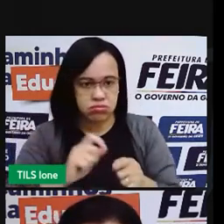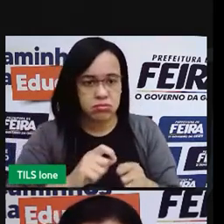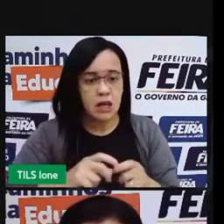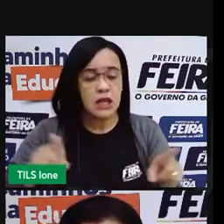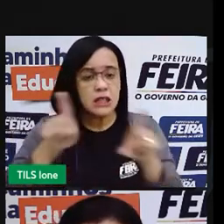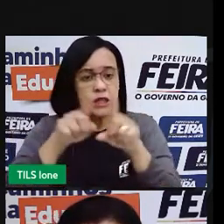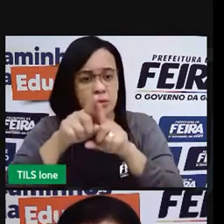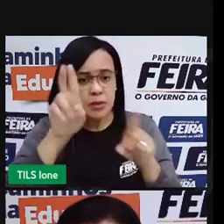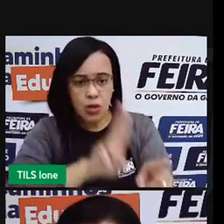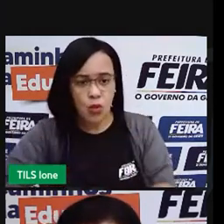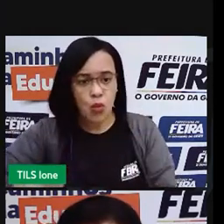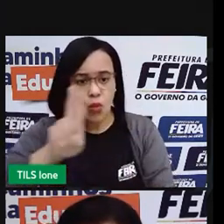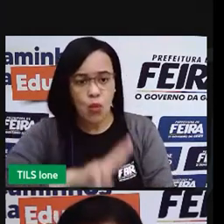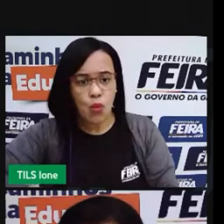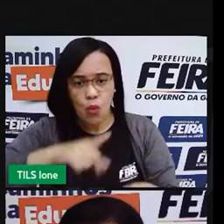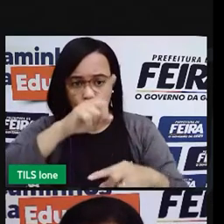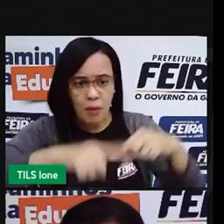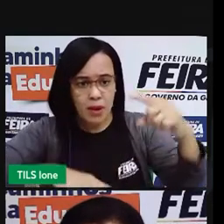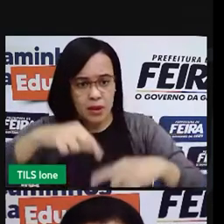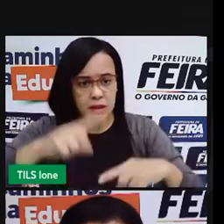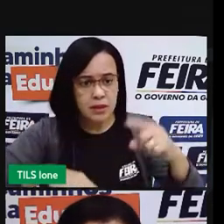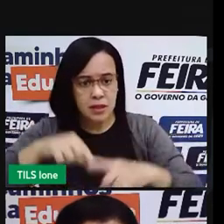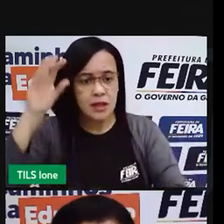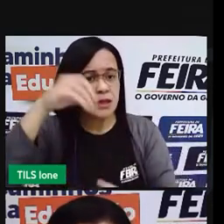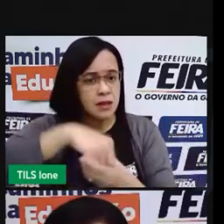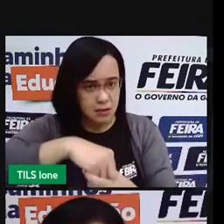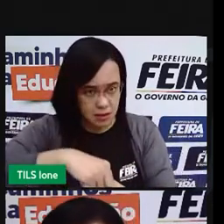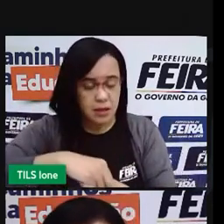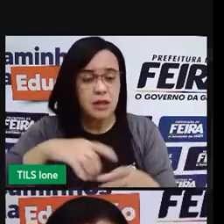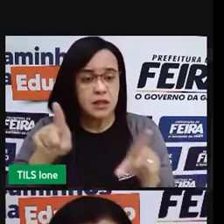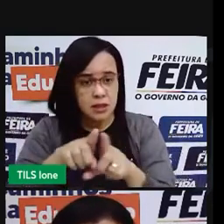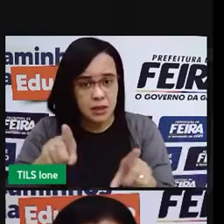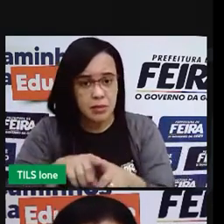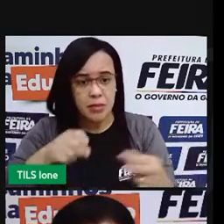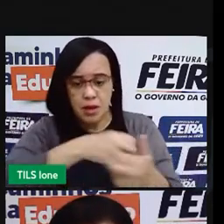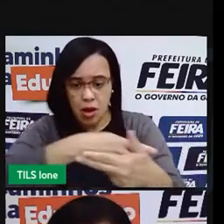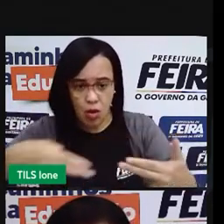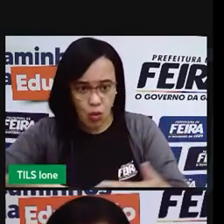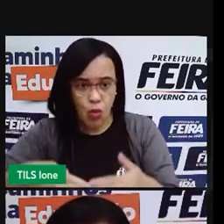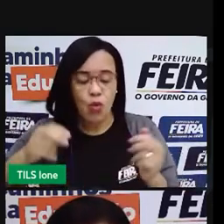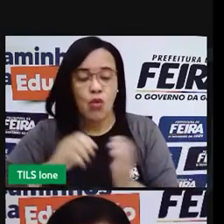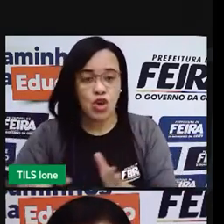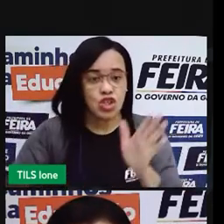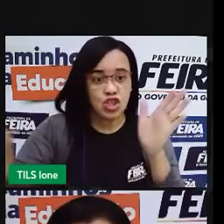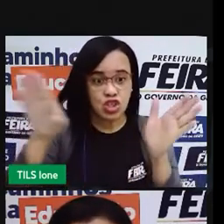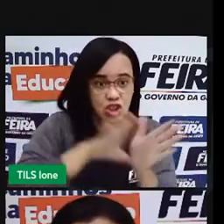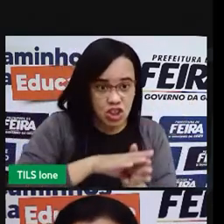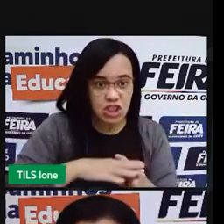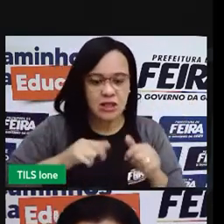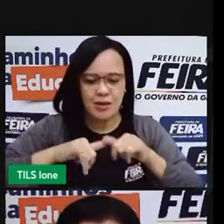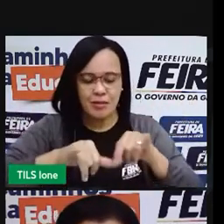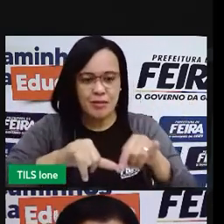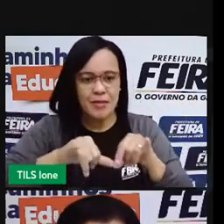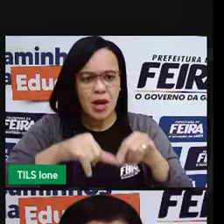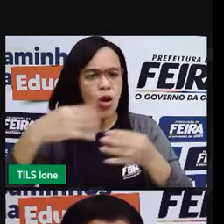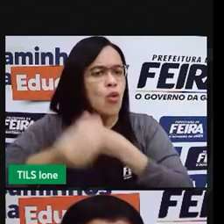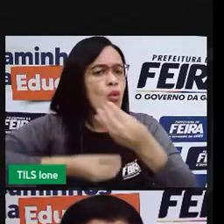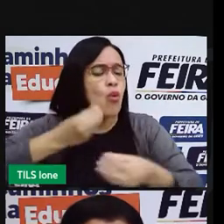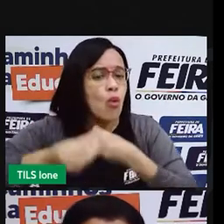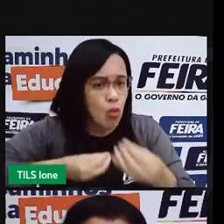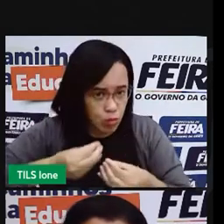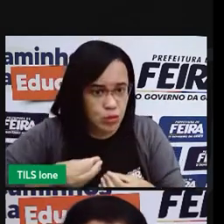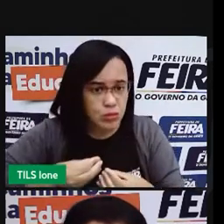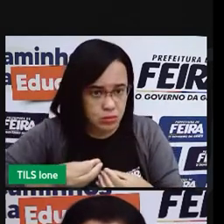produzir, para fazer aquele produto chegar até uma loja, ao supermercado. Então, está relacionado também